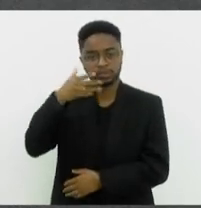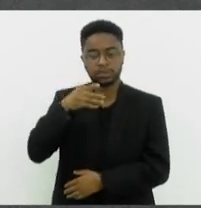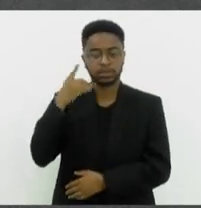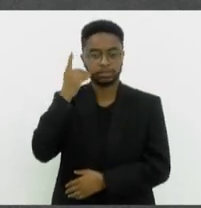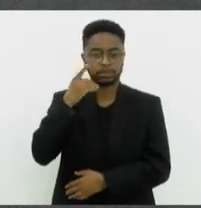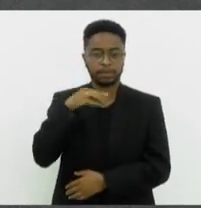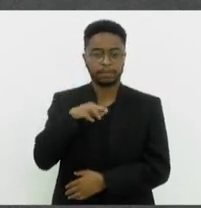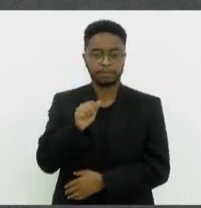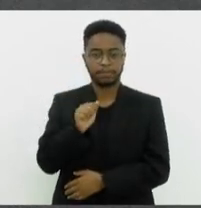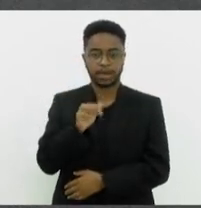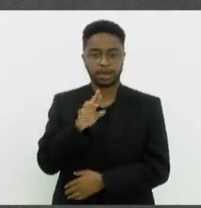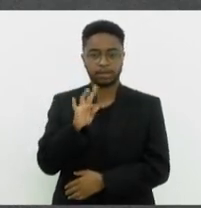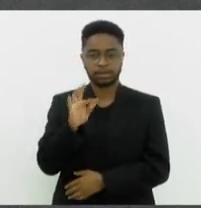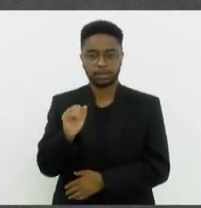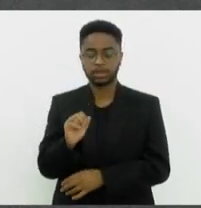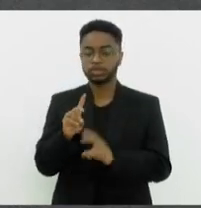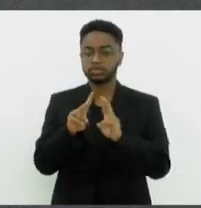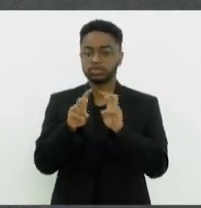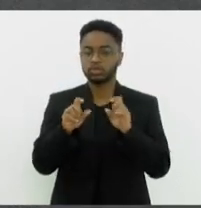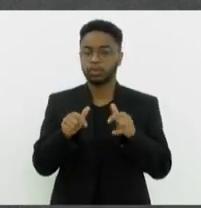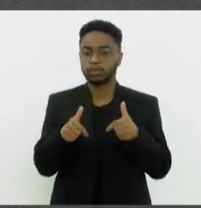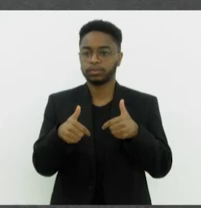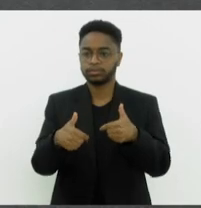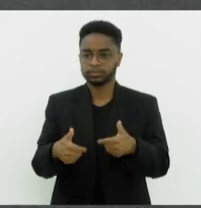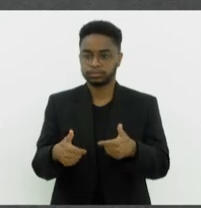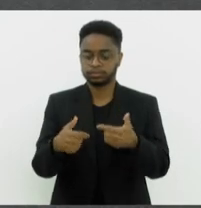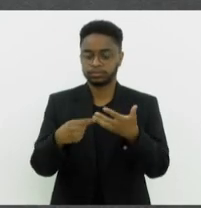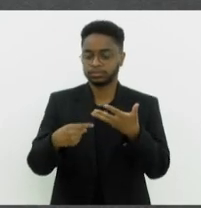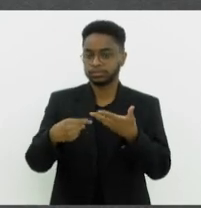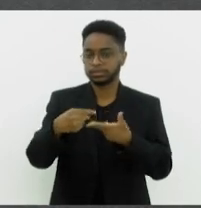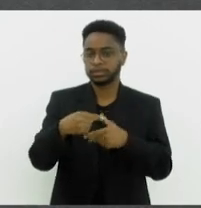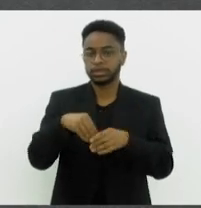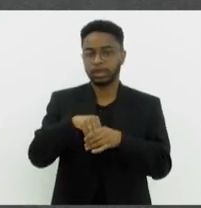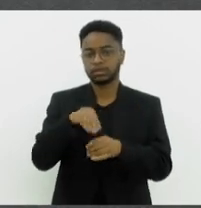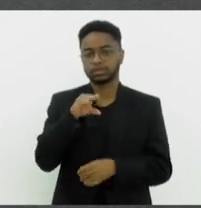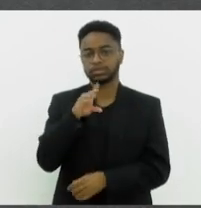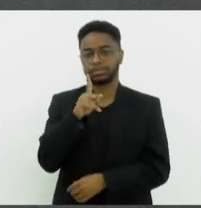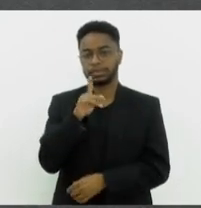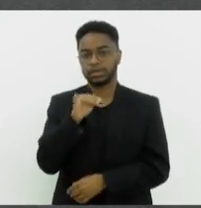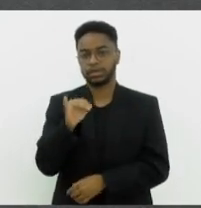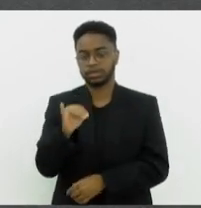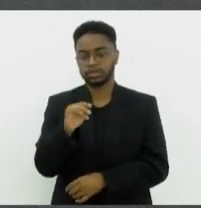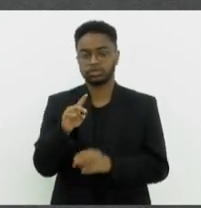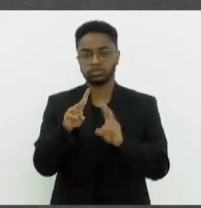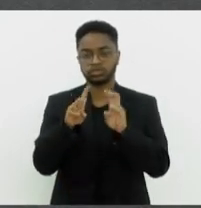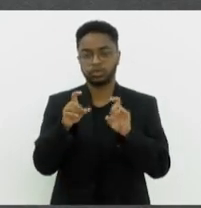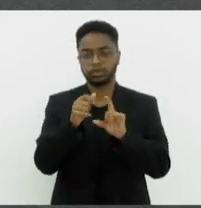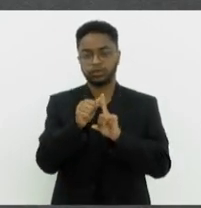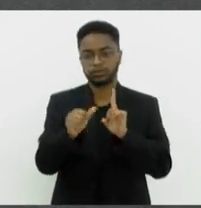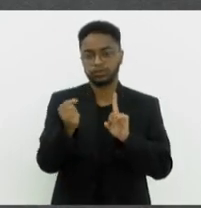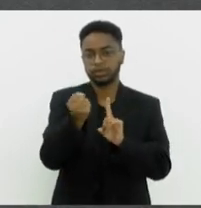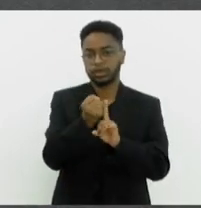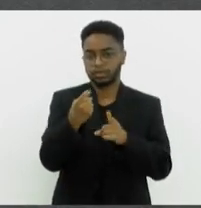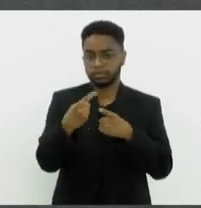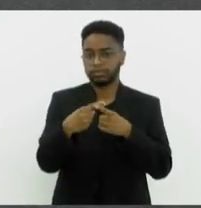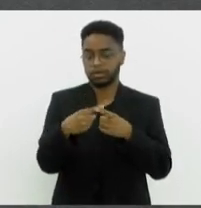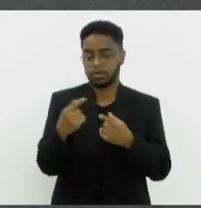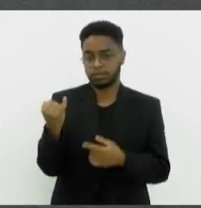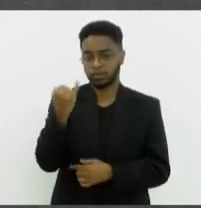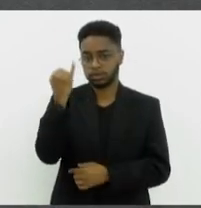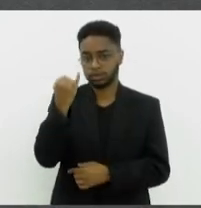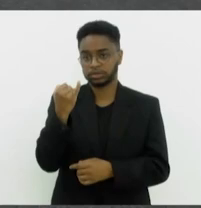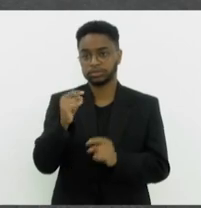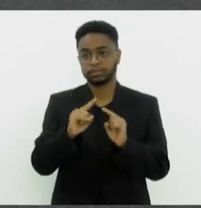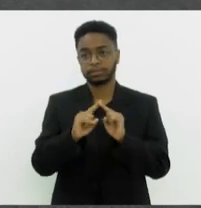Rocha com relação às iniciativas apresentadas tanto na CPI do feminicídio, que foi importante,